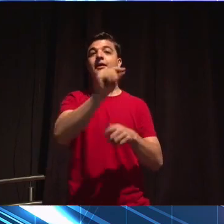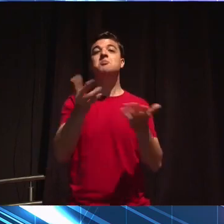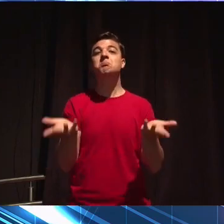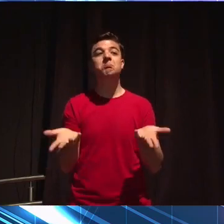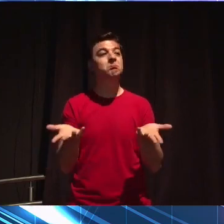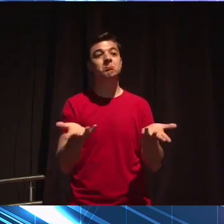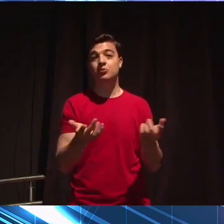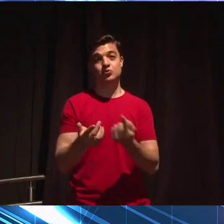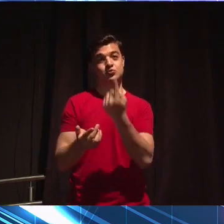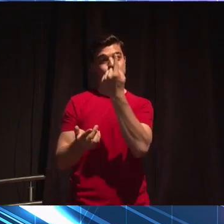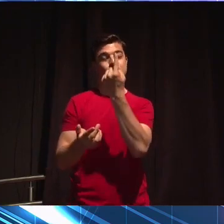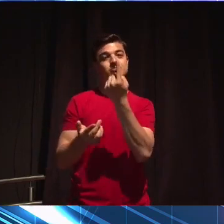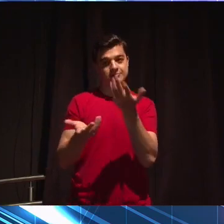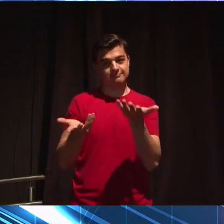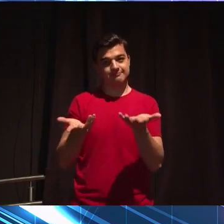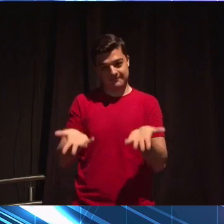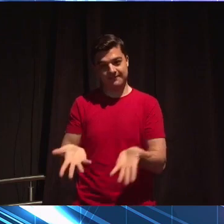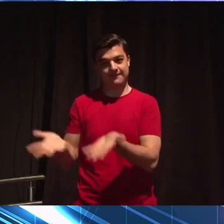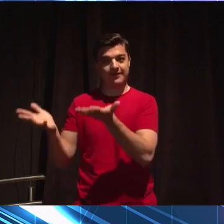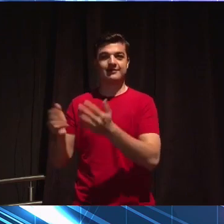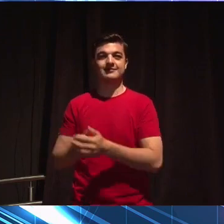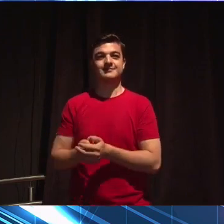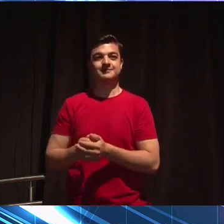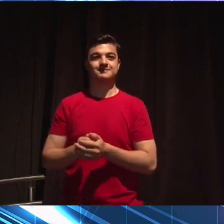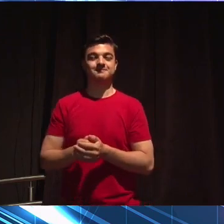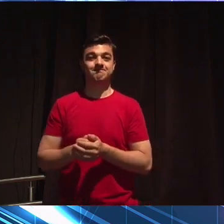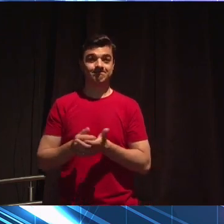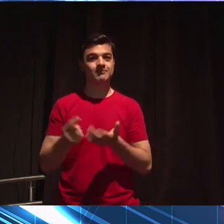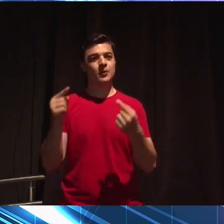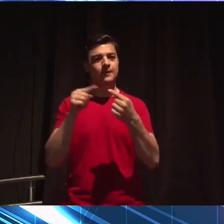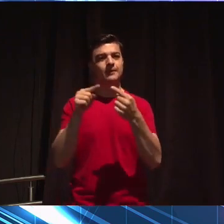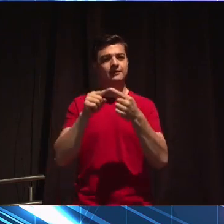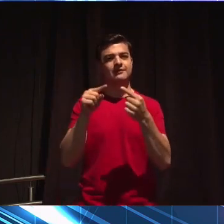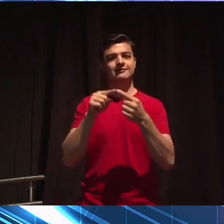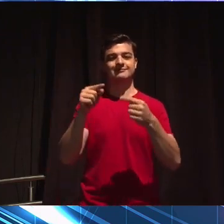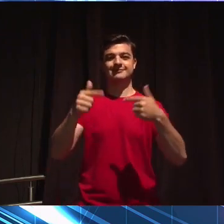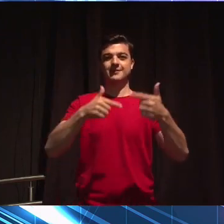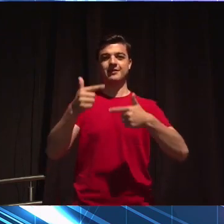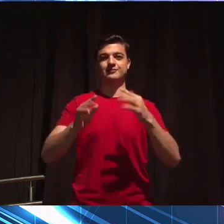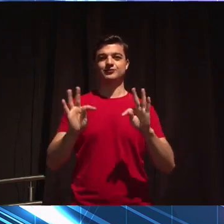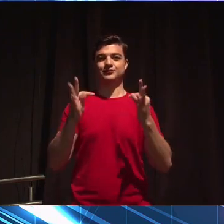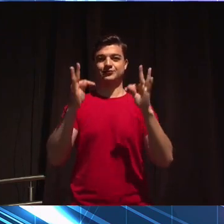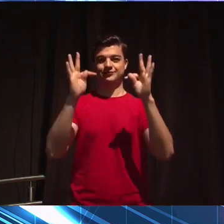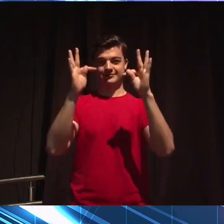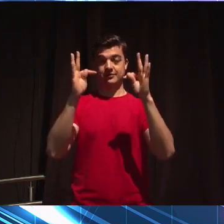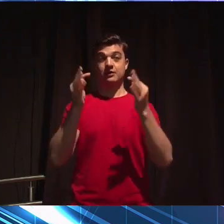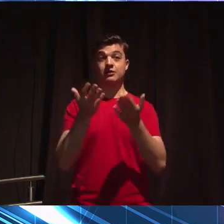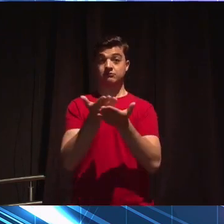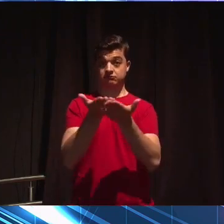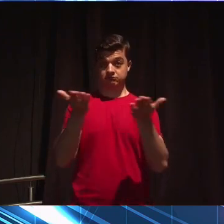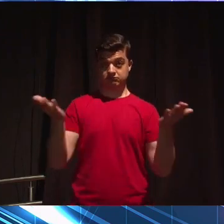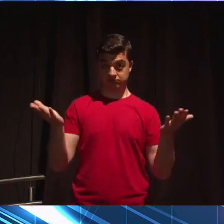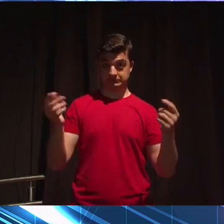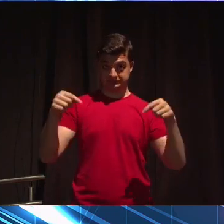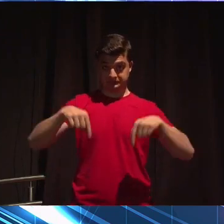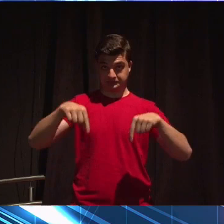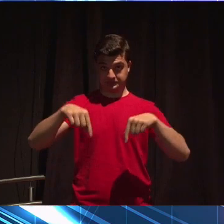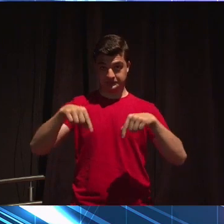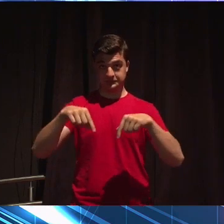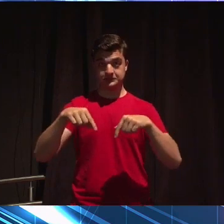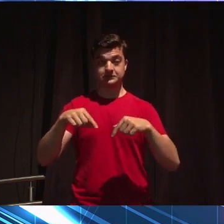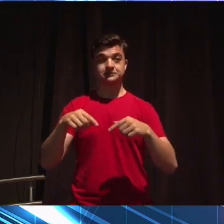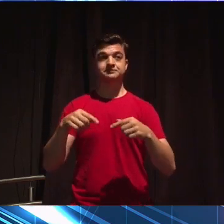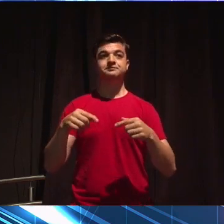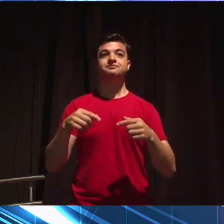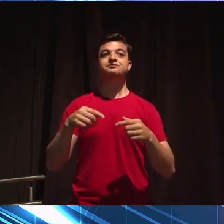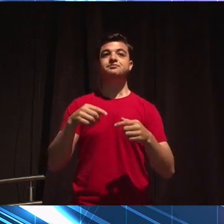pessoas que vivem no mundo de tecnologia, certo? De certa forma, vocês estão aqui porque vocês têm o desejo, ou pelo